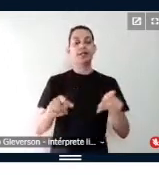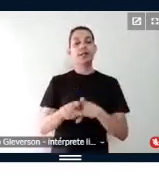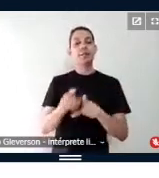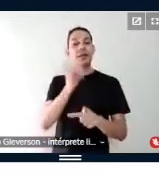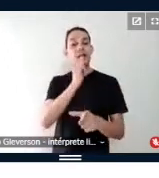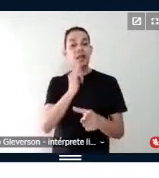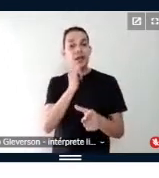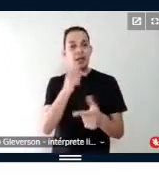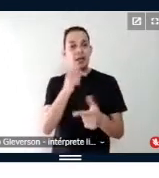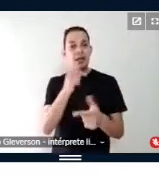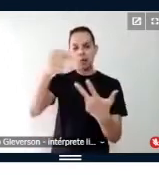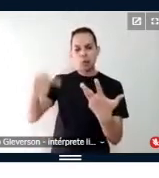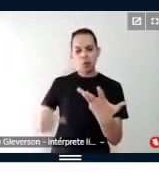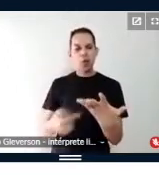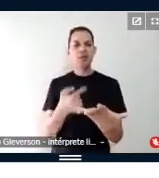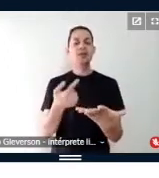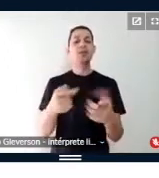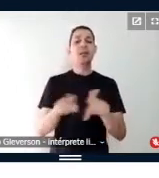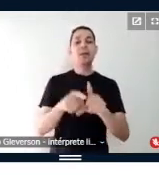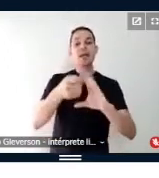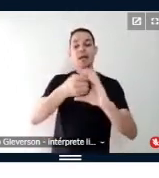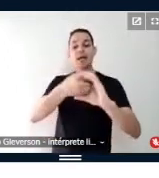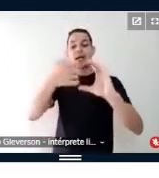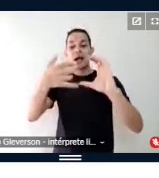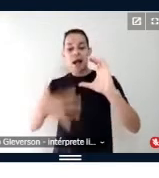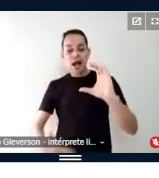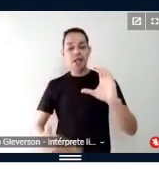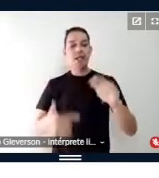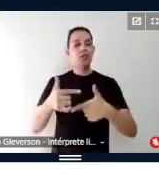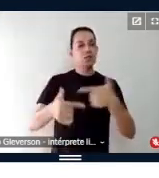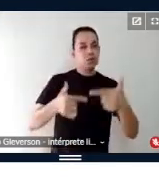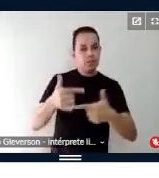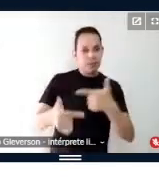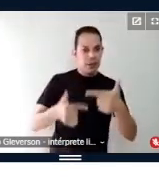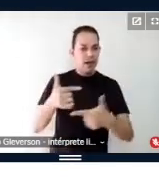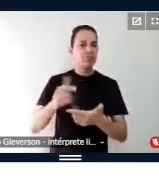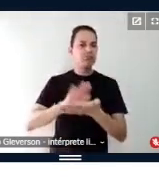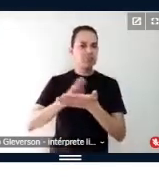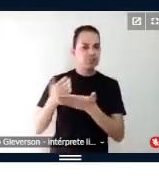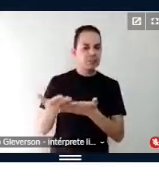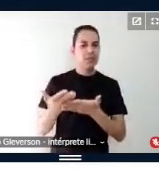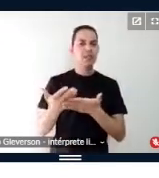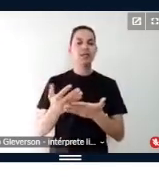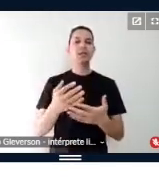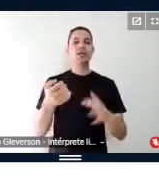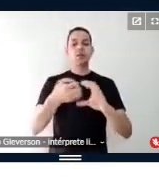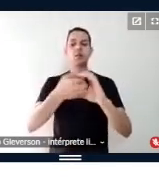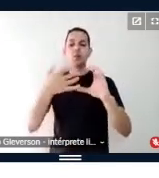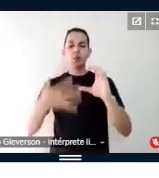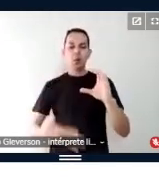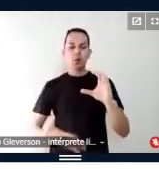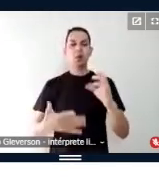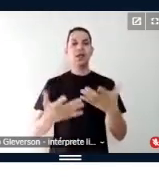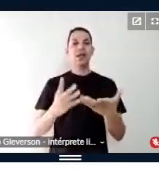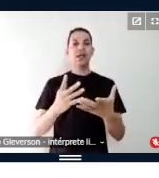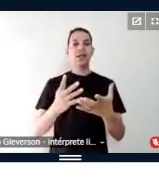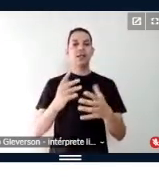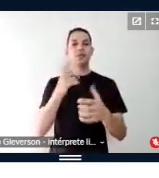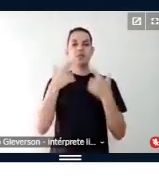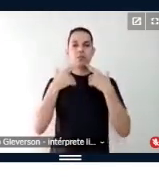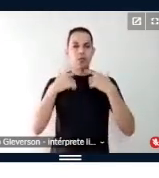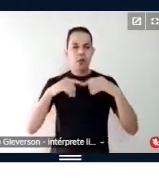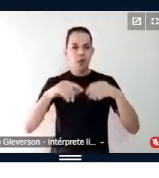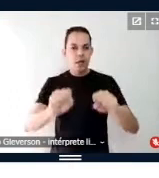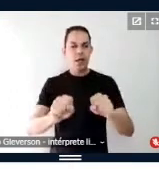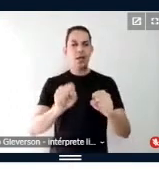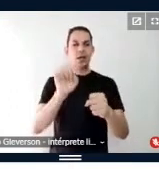atividades, características dessas atividades, identificando fatores linguísticos e extralinguísticos que caracterizam cada